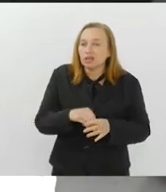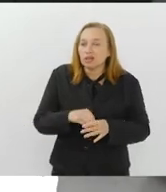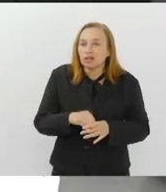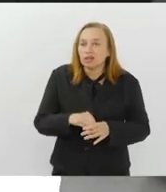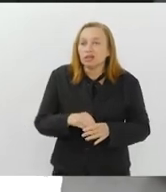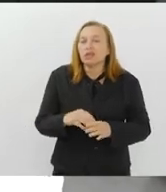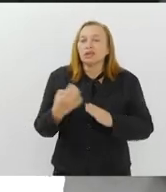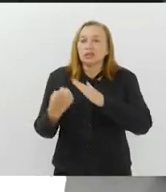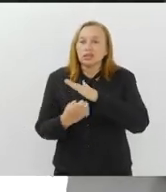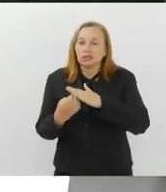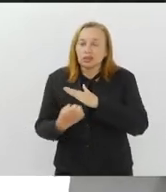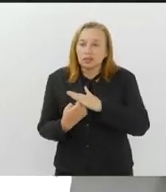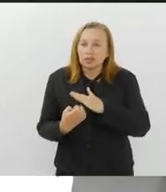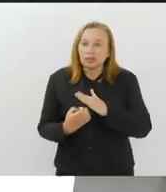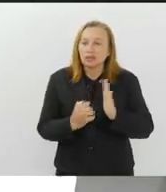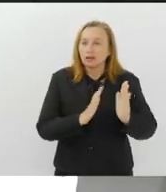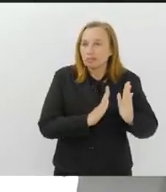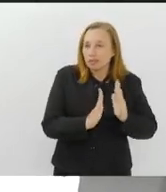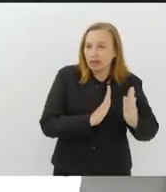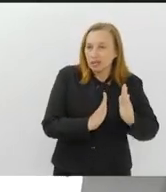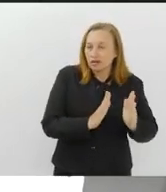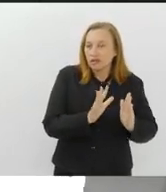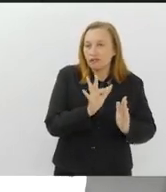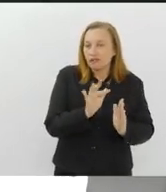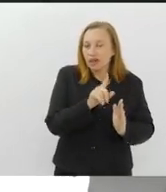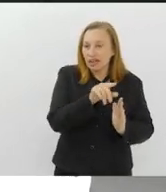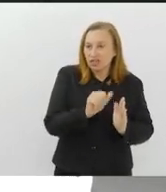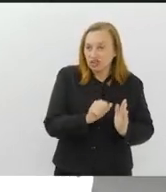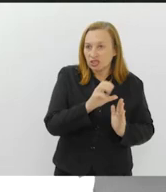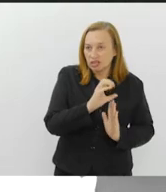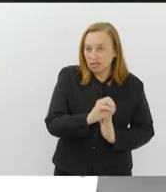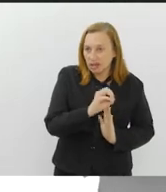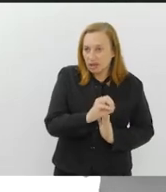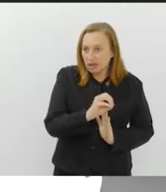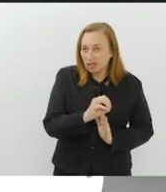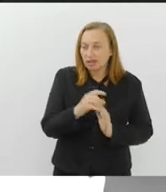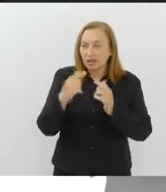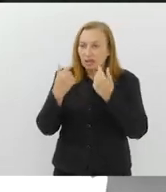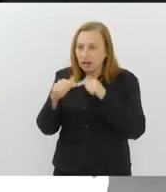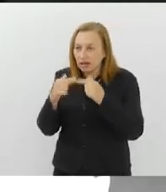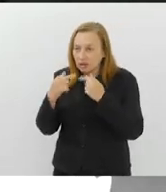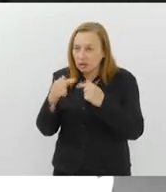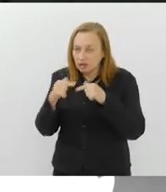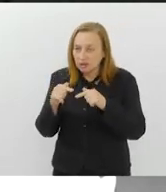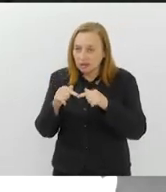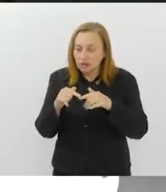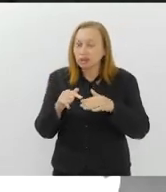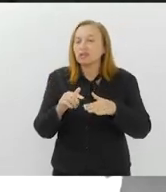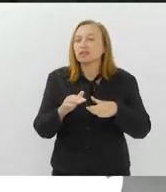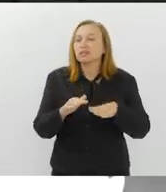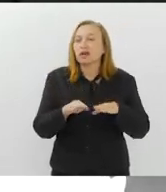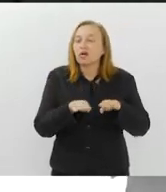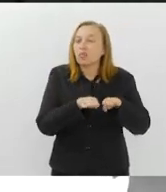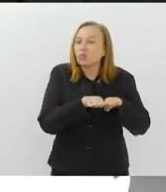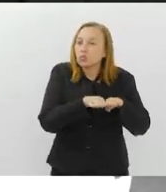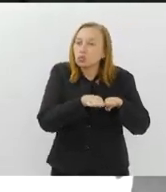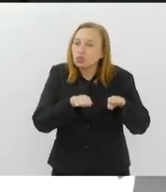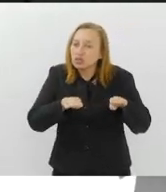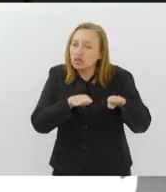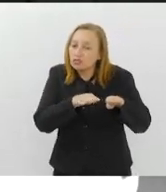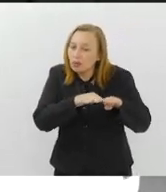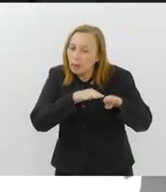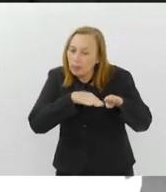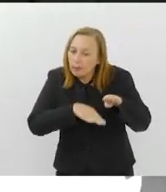nas faixas, ou seja, faixa zero é quando as reclamações que são realizadas estão abaixo de uma